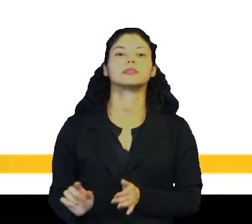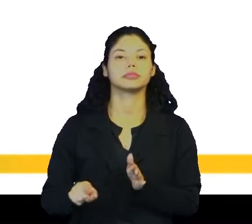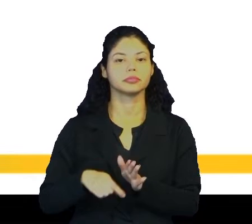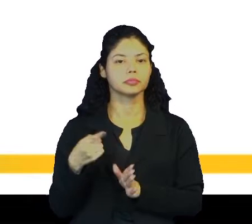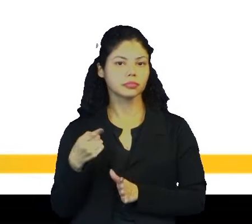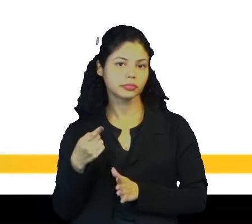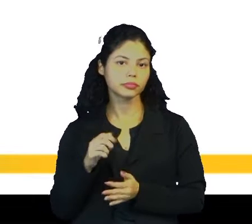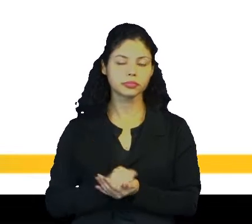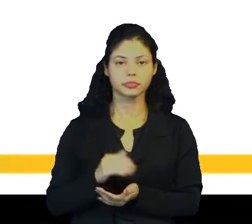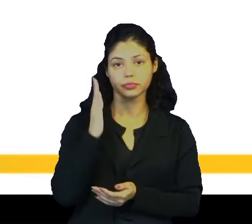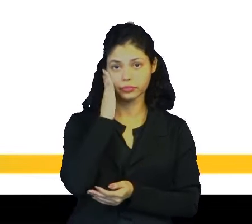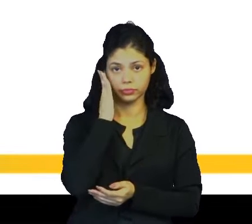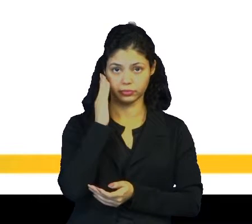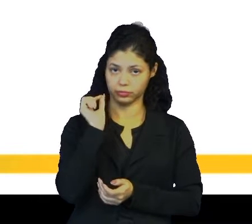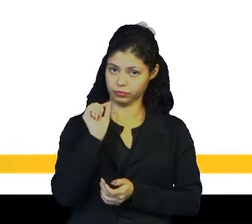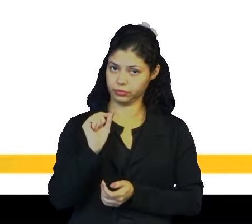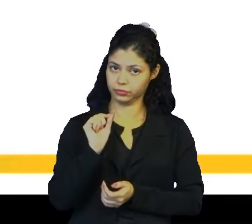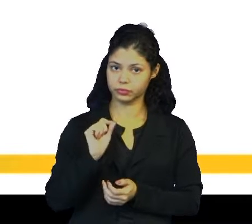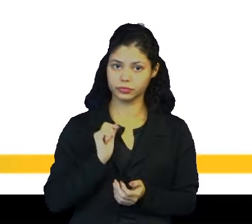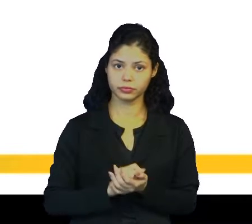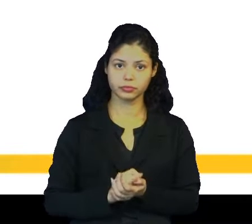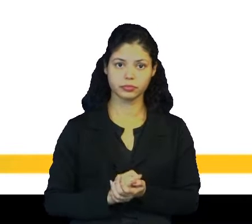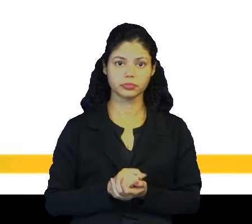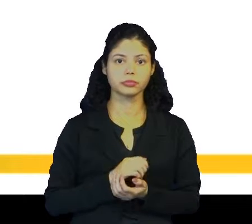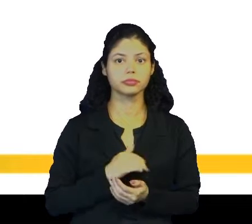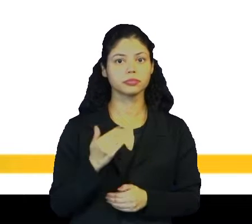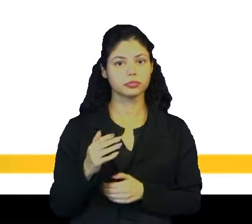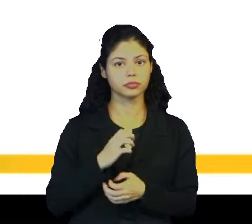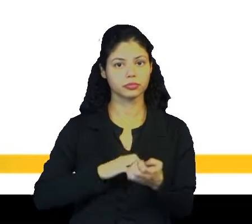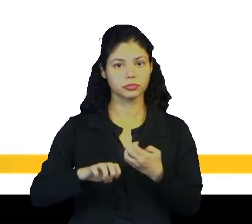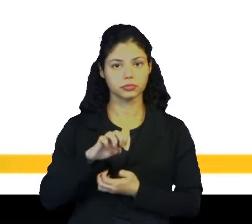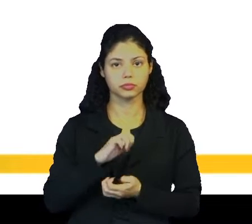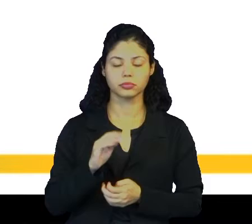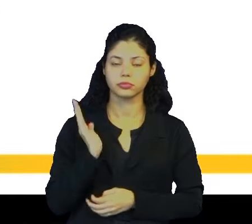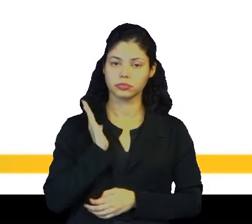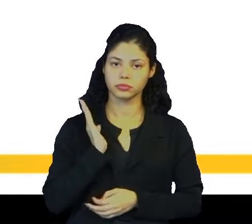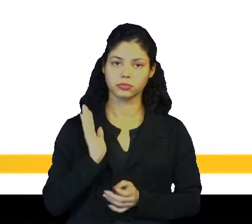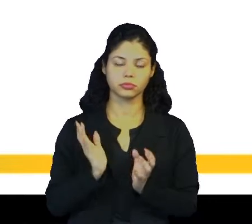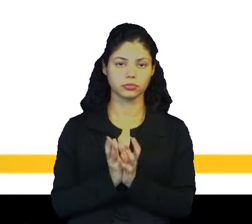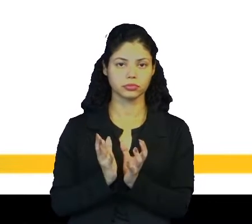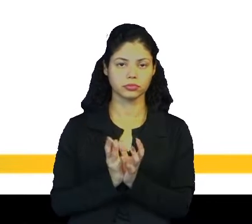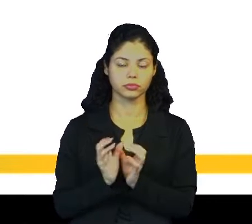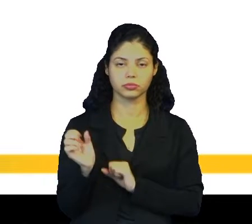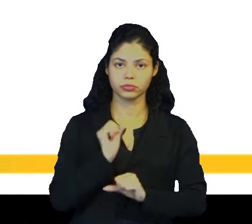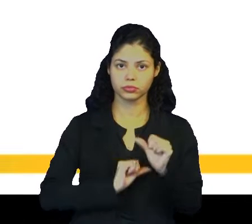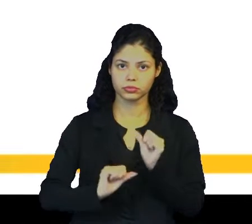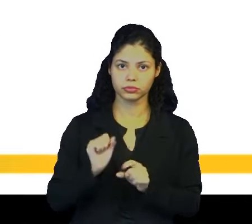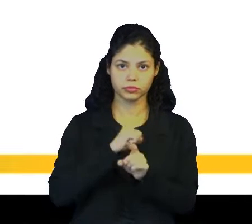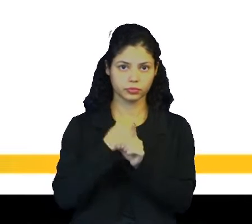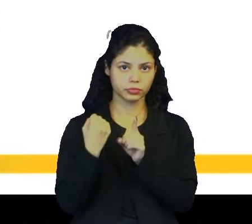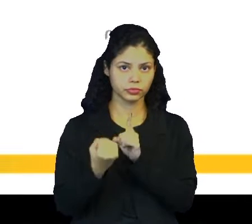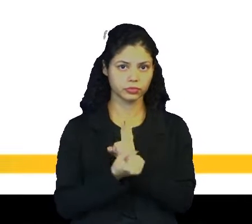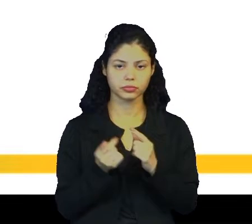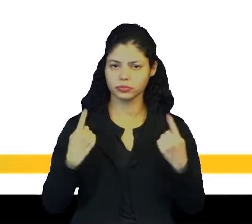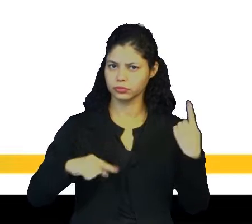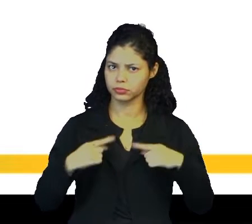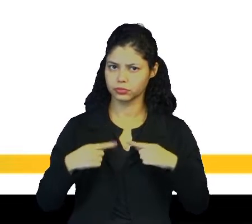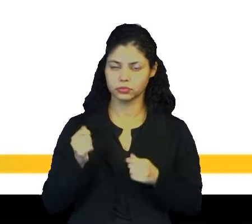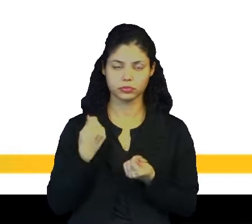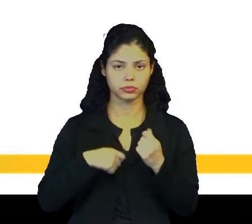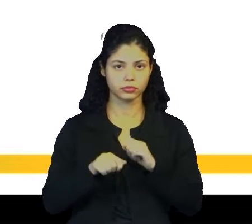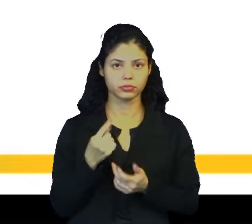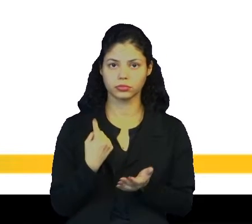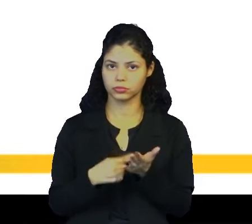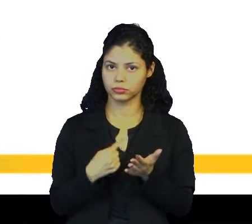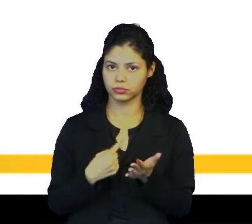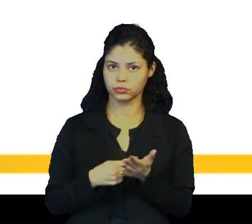Primeiro vamos entender o que foram as revoluções burguesas. Foram um conjunto de alterações sociais, políticas e econômicas